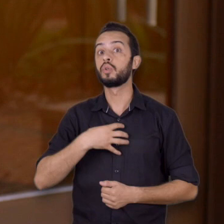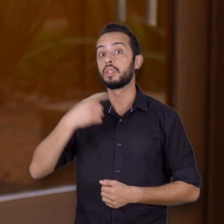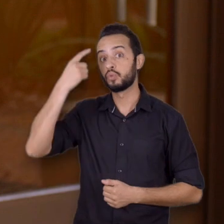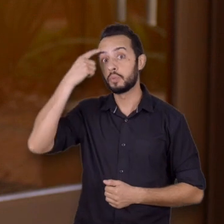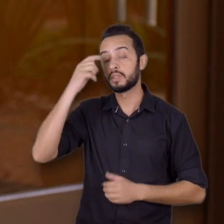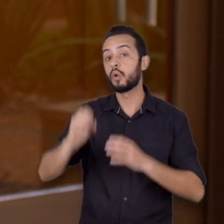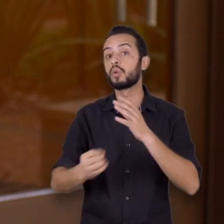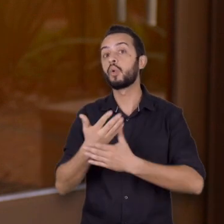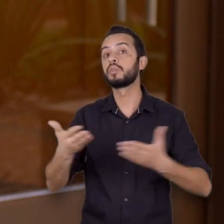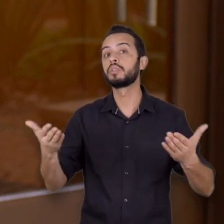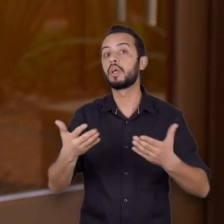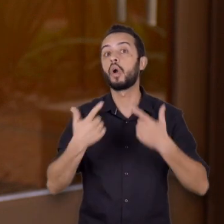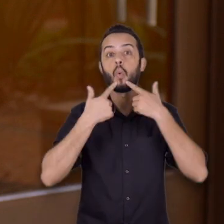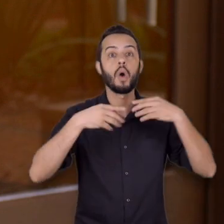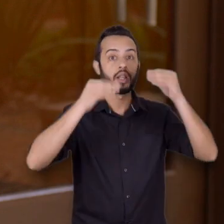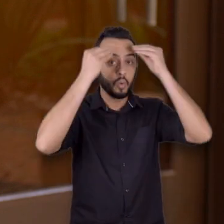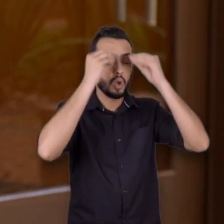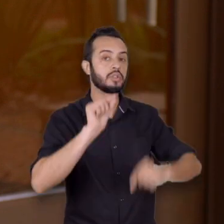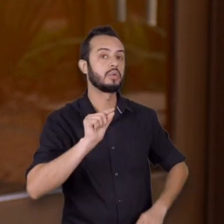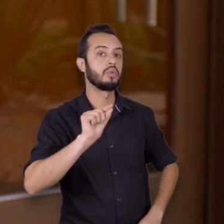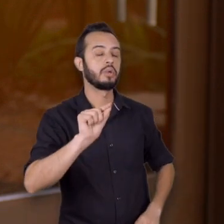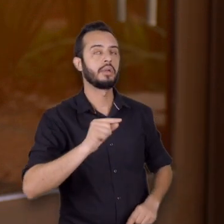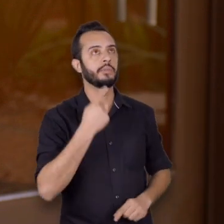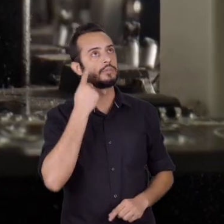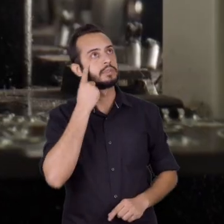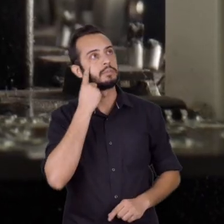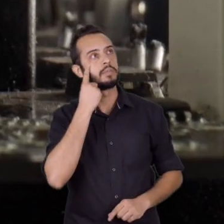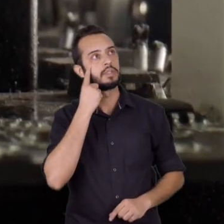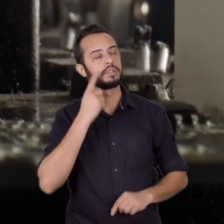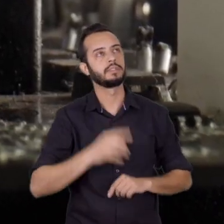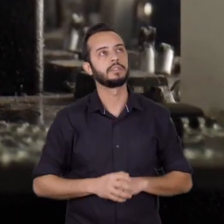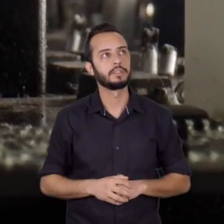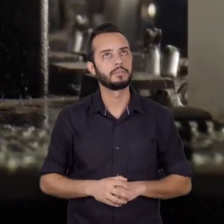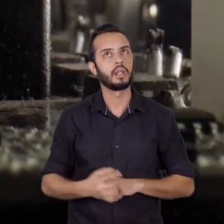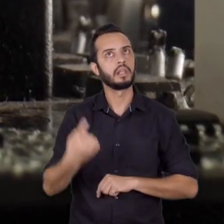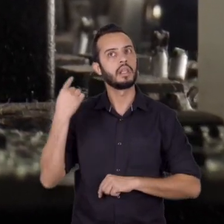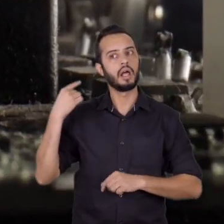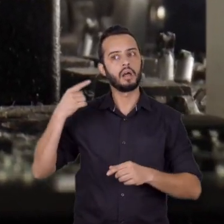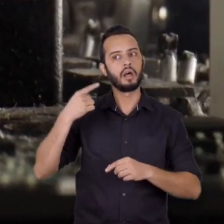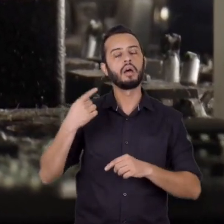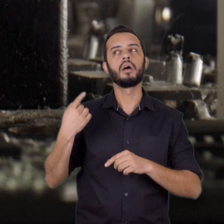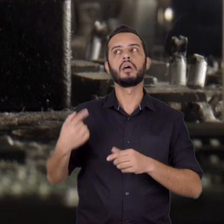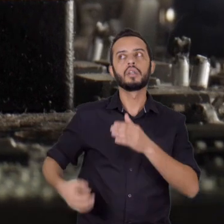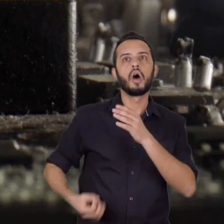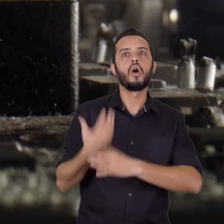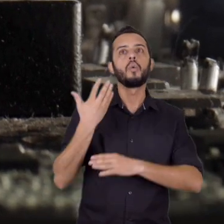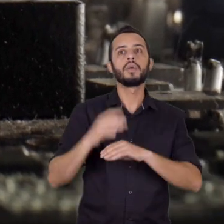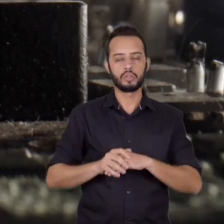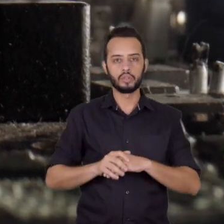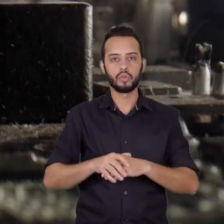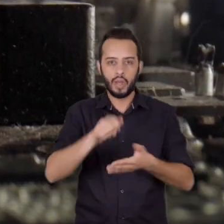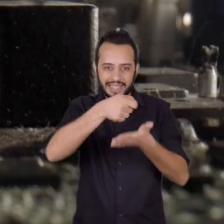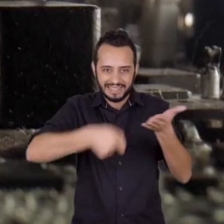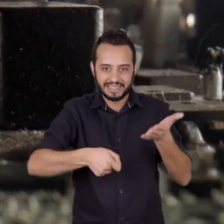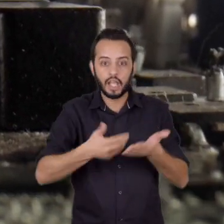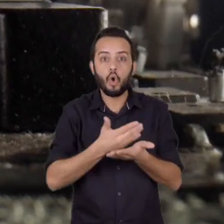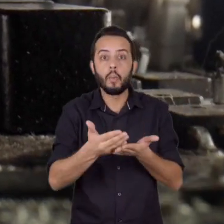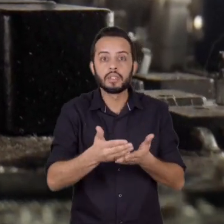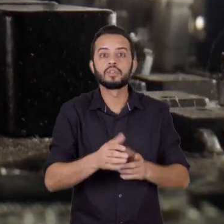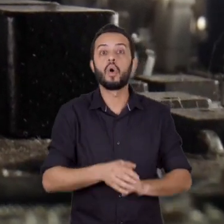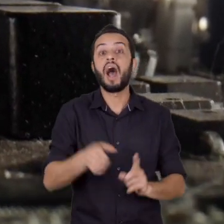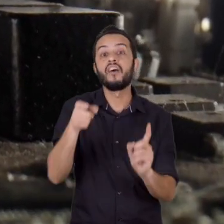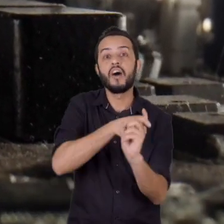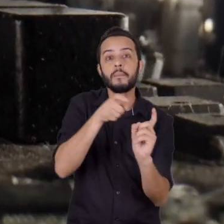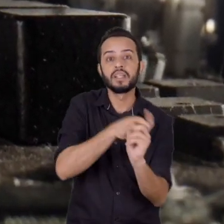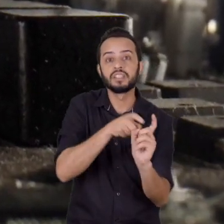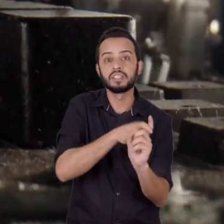está acontecendo com a linguagem é por aí. Você pensa, bom, o que aconteceu quando se inventou a escrita e se começou a alfabetizar todo mundo, etc. E o que